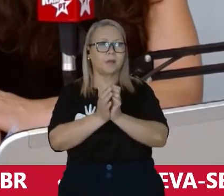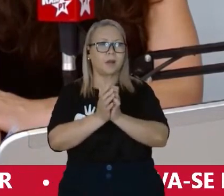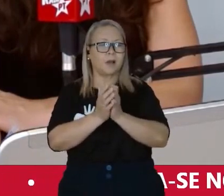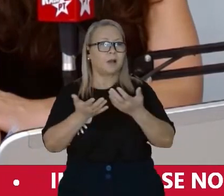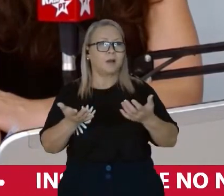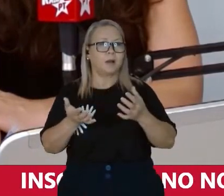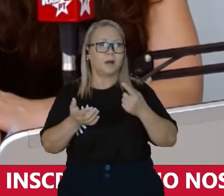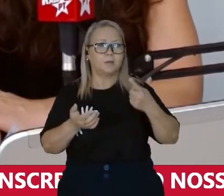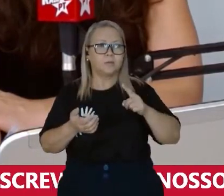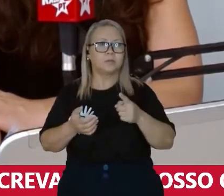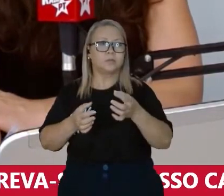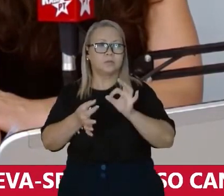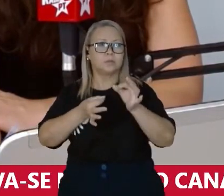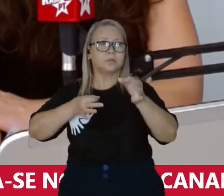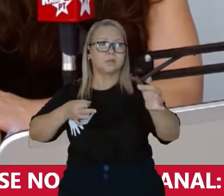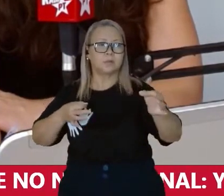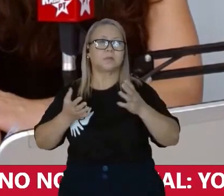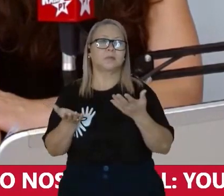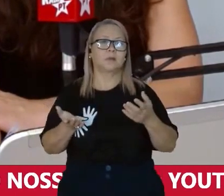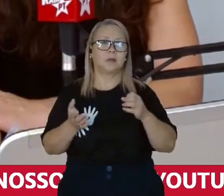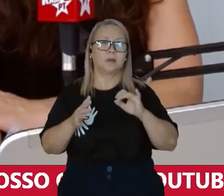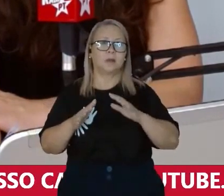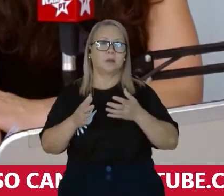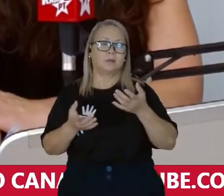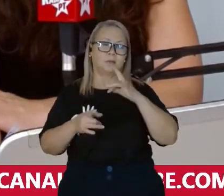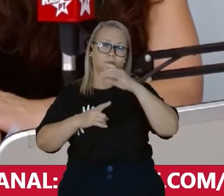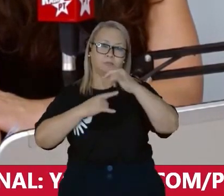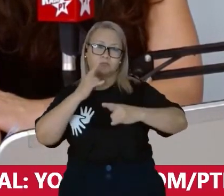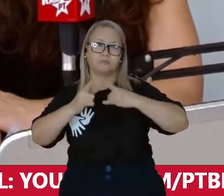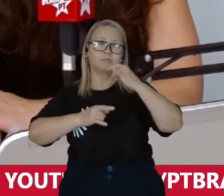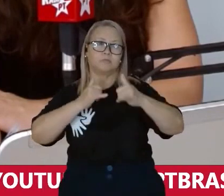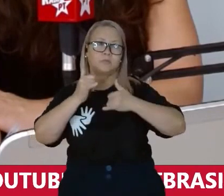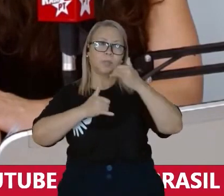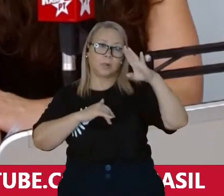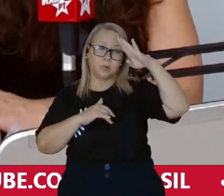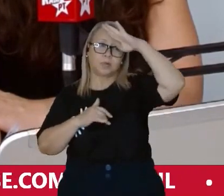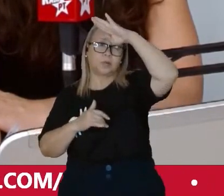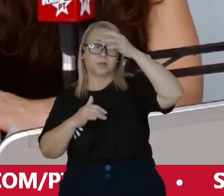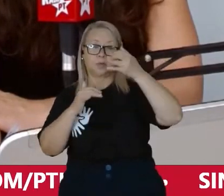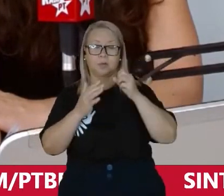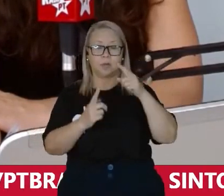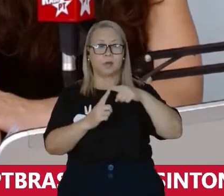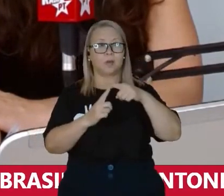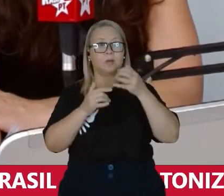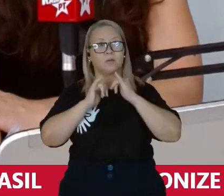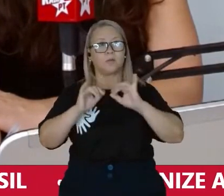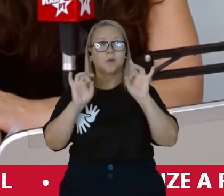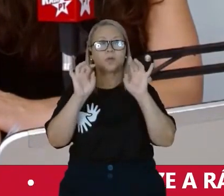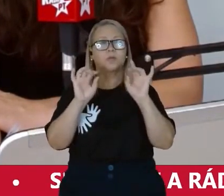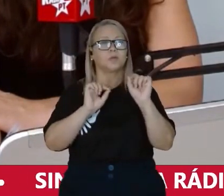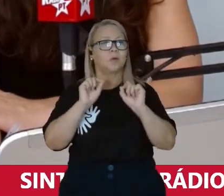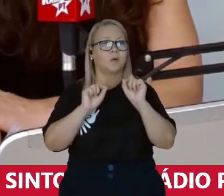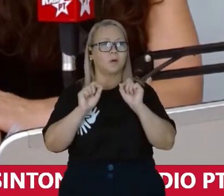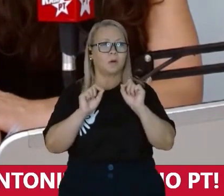extensão dos blogs bolsonaristas que a gente vê por aí. O tipo de informação que chega lá é só aquilo que já